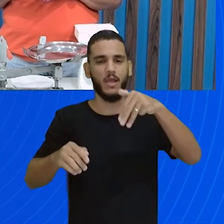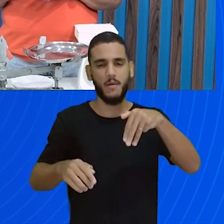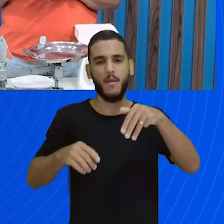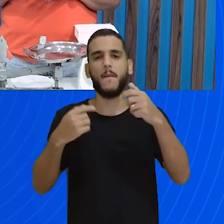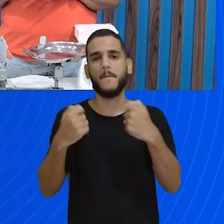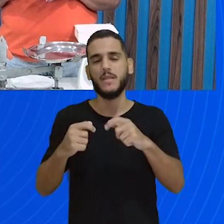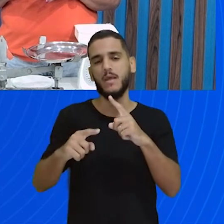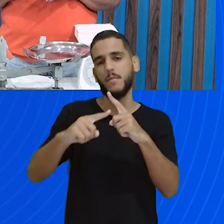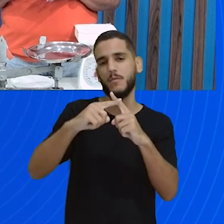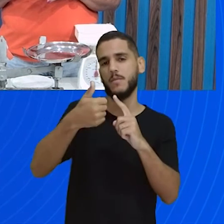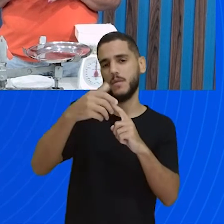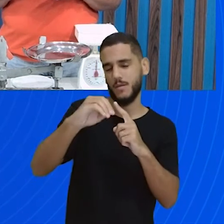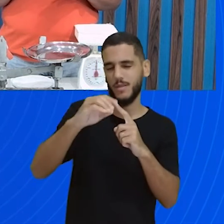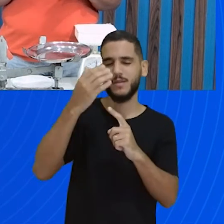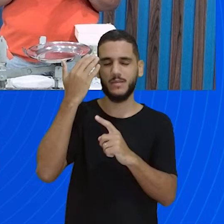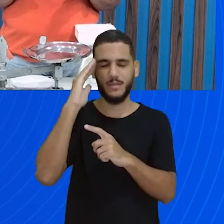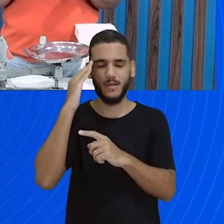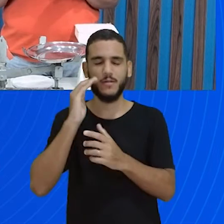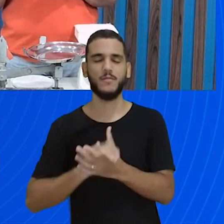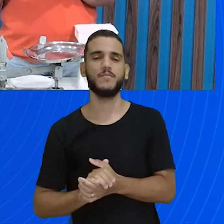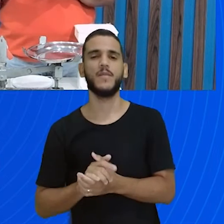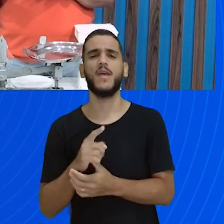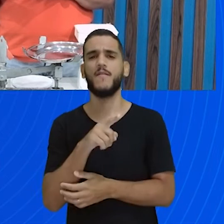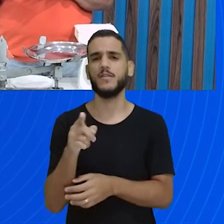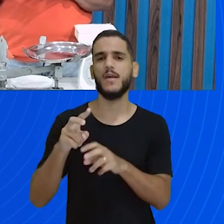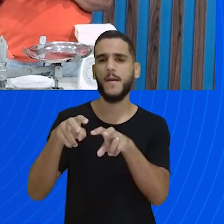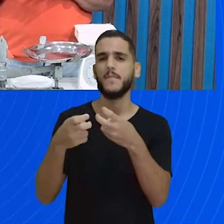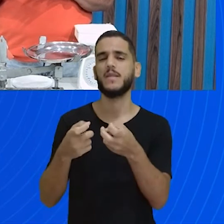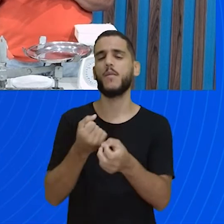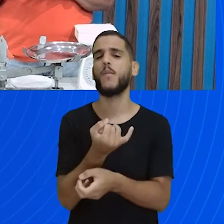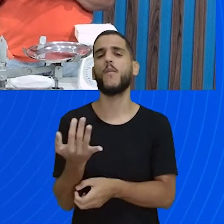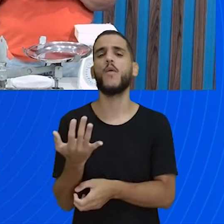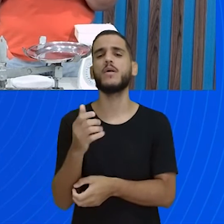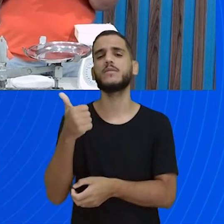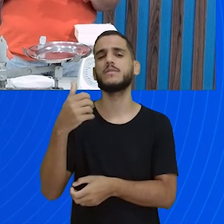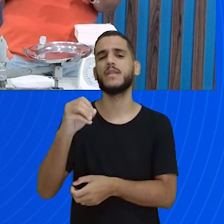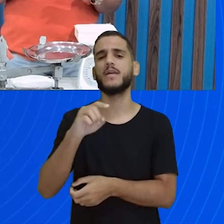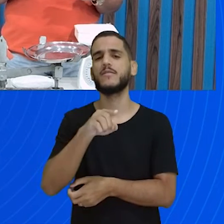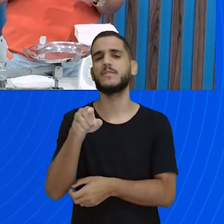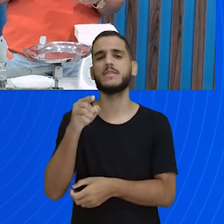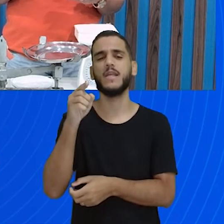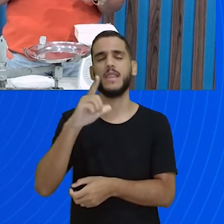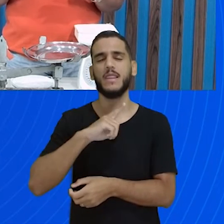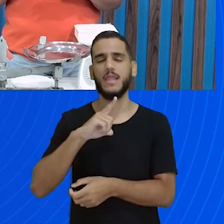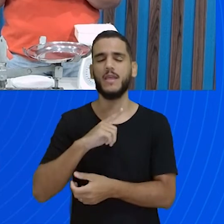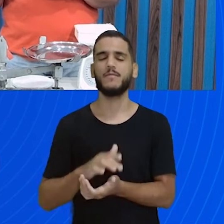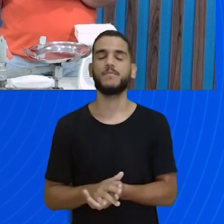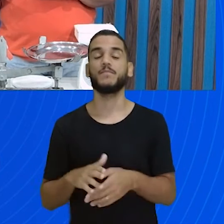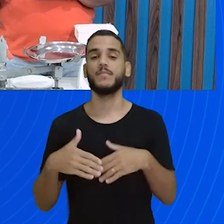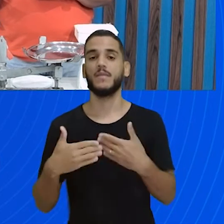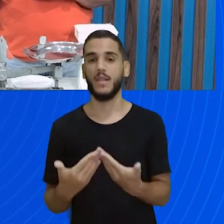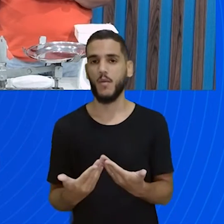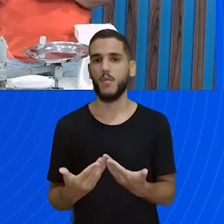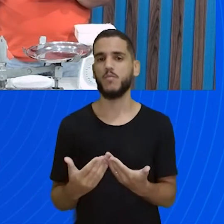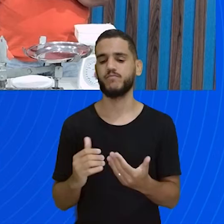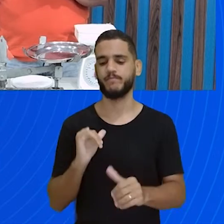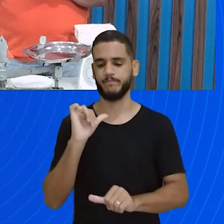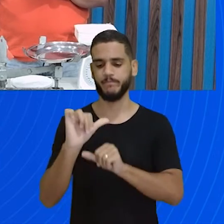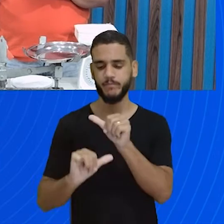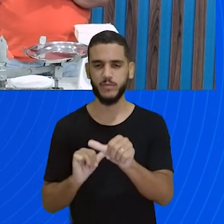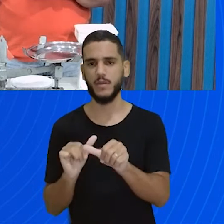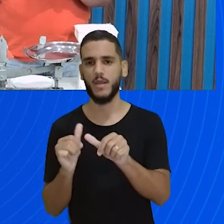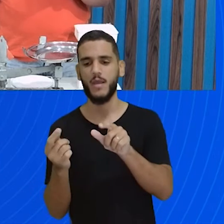por 10, tá? E aí você vê quantos 10 você tem. E para fazer a transformação